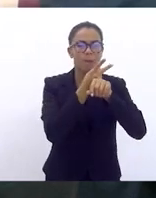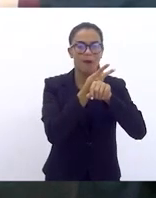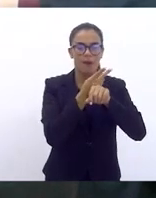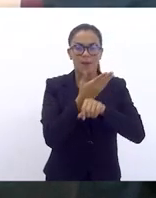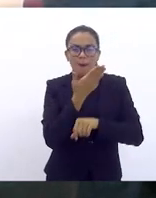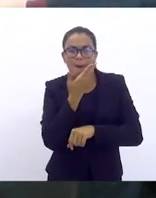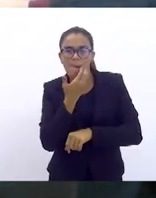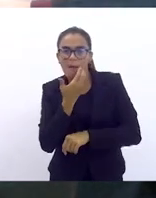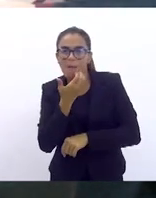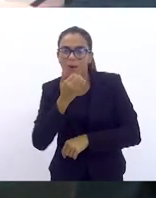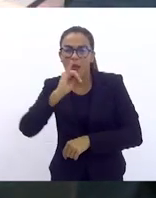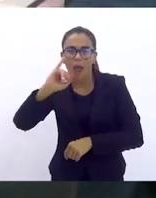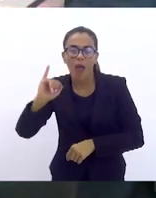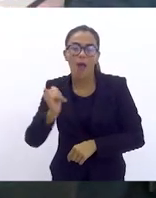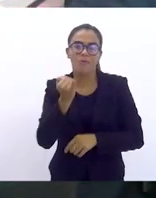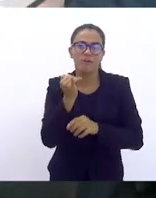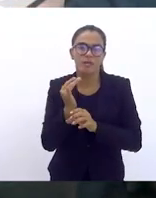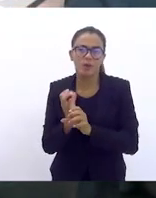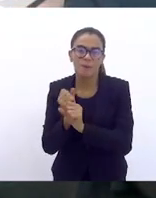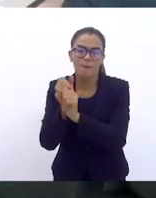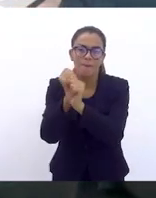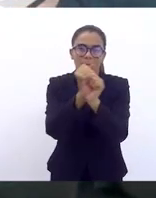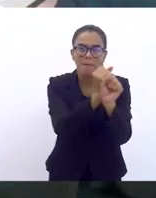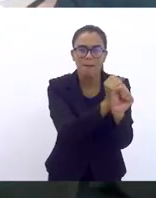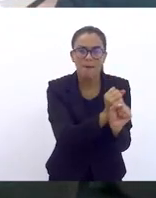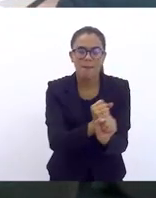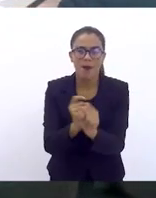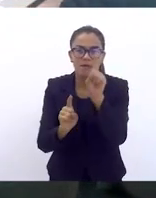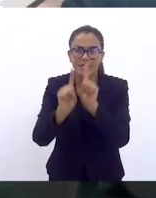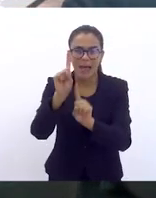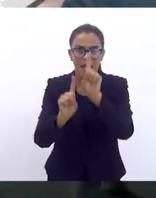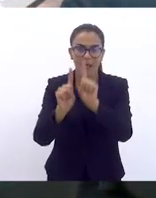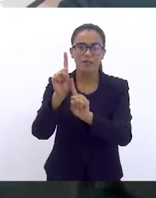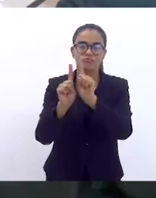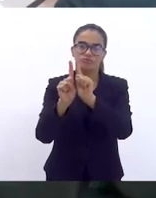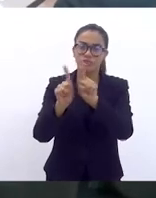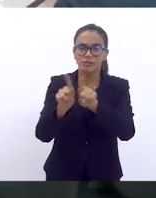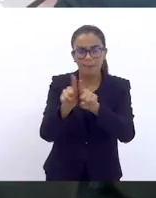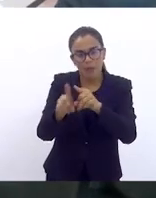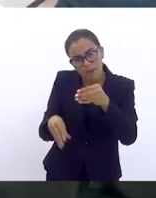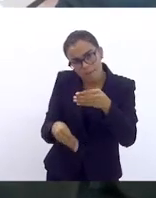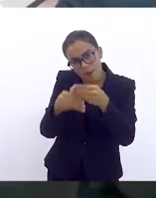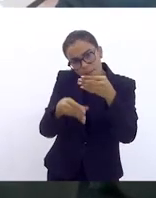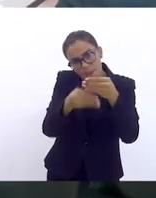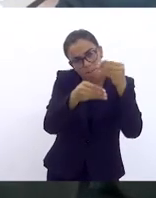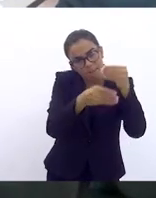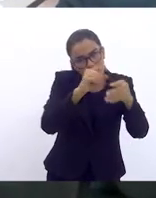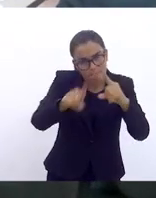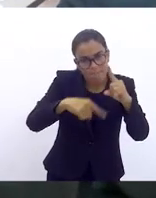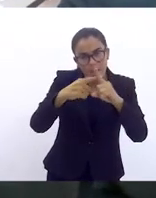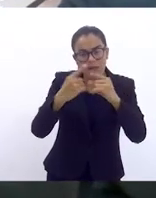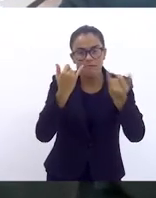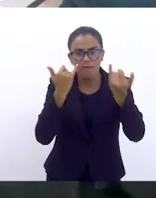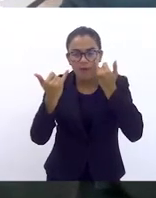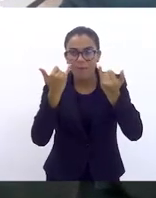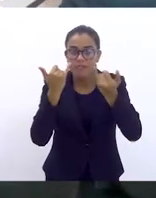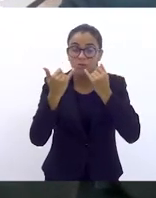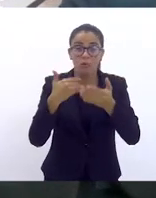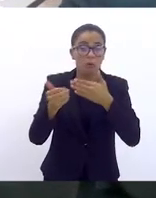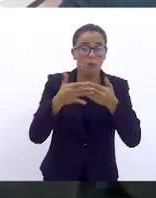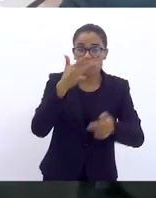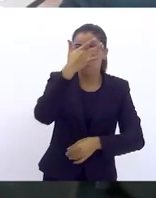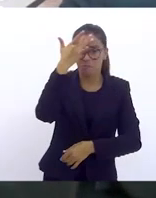aproveitando dados já existente e consolidando dados então é possível qualquer pessoa